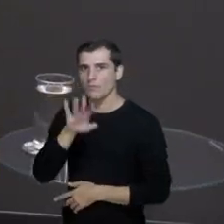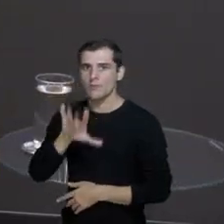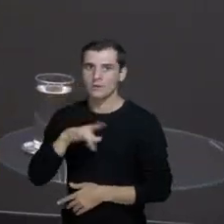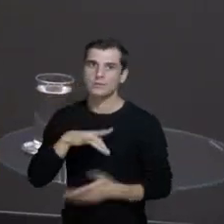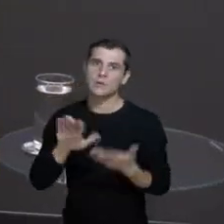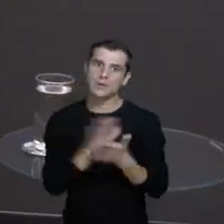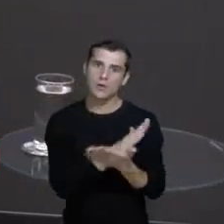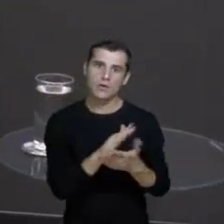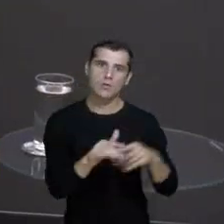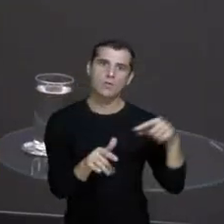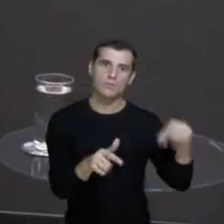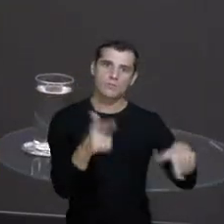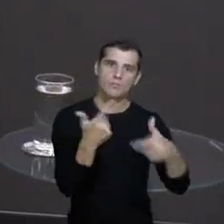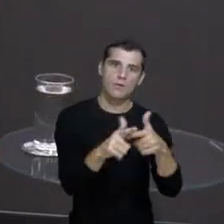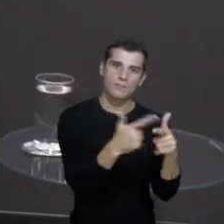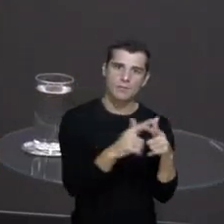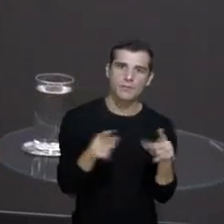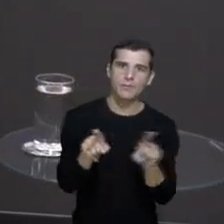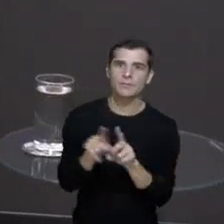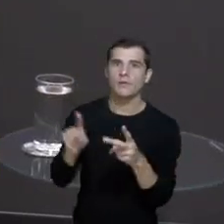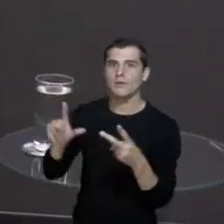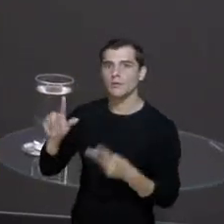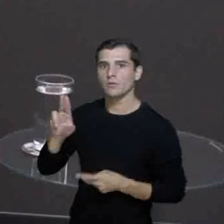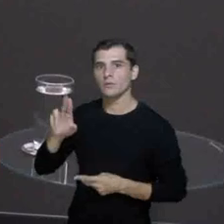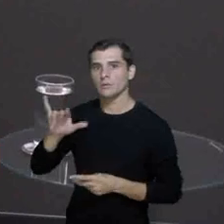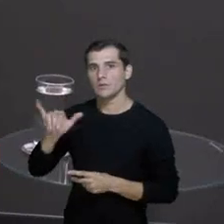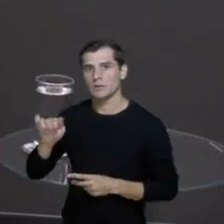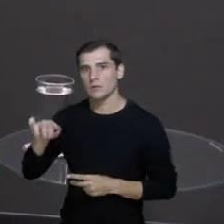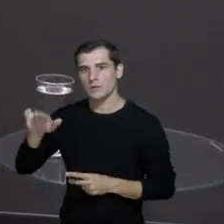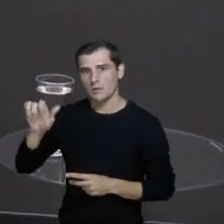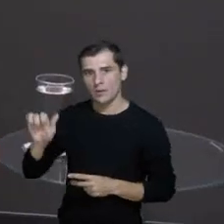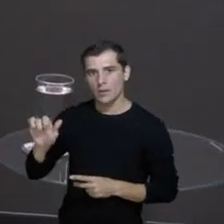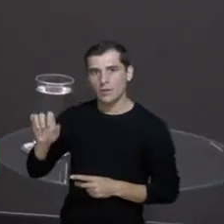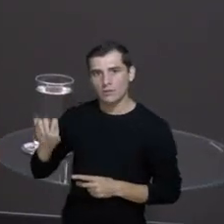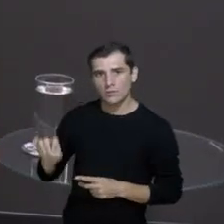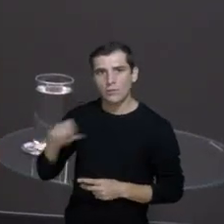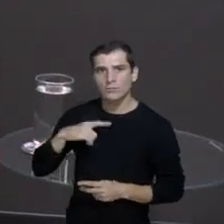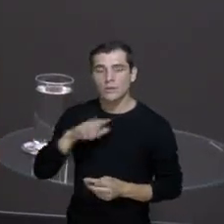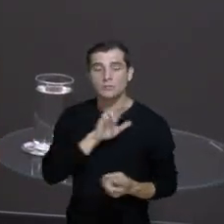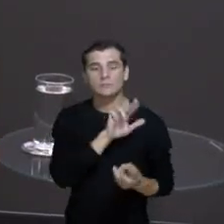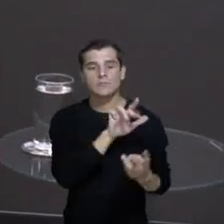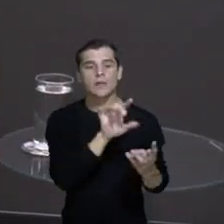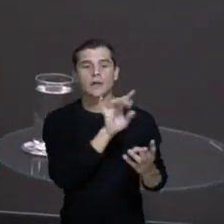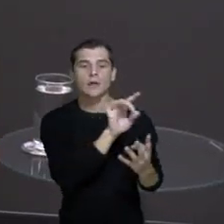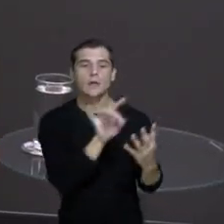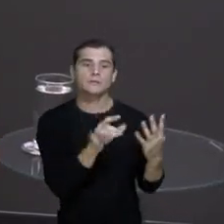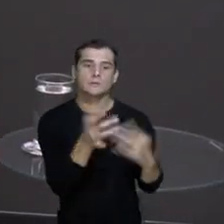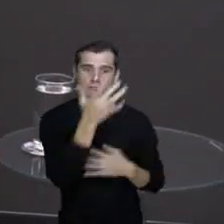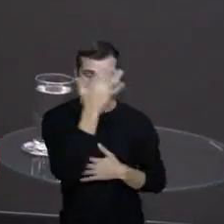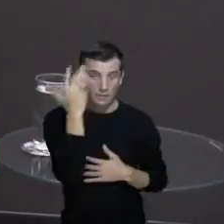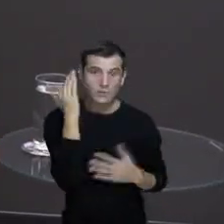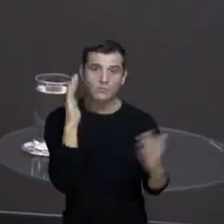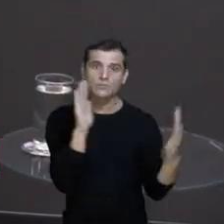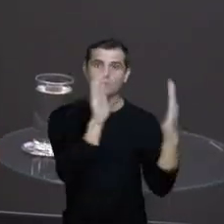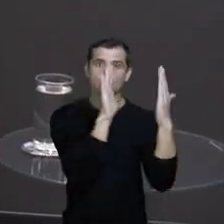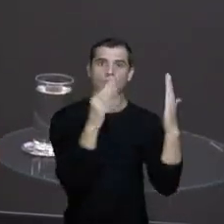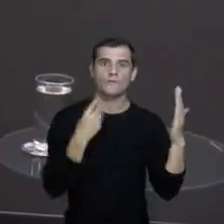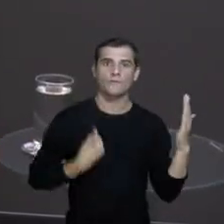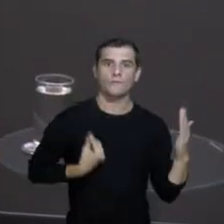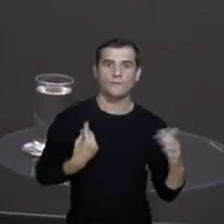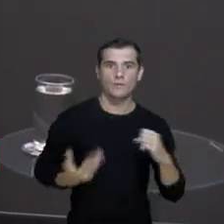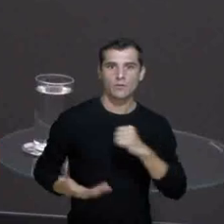como Luciano se depara como eu me deparo como cada um de vocês se depara Mas calma aí superar